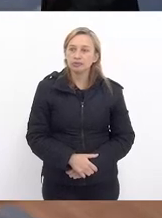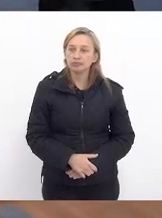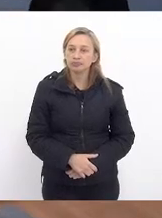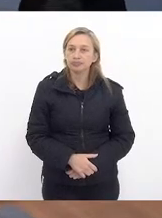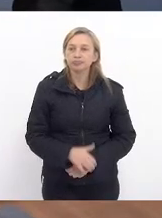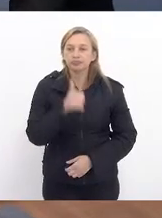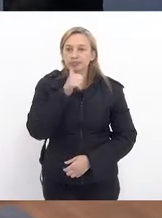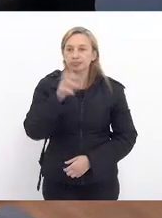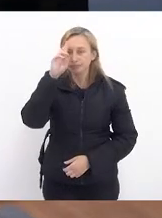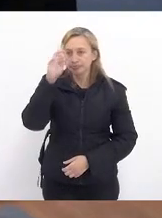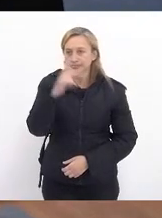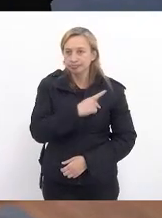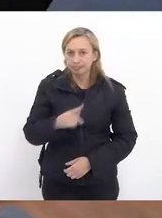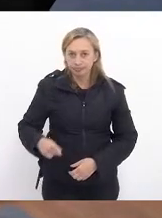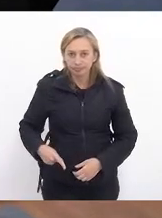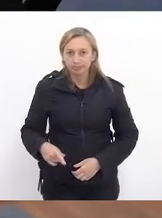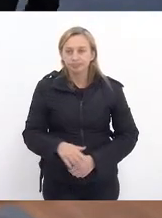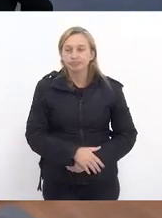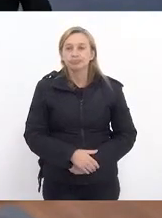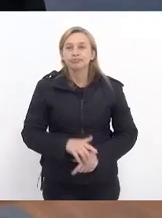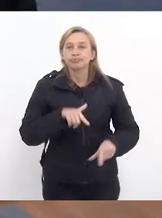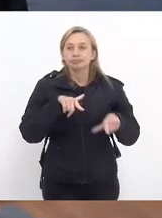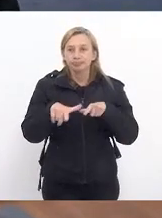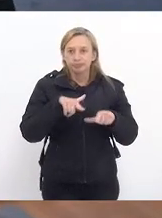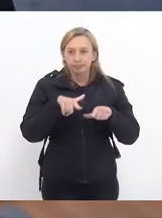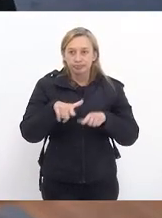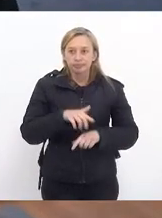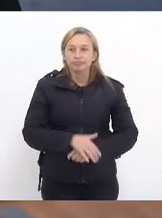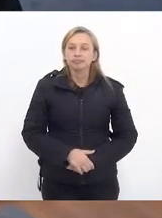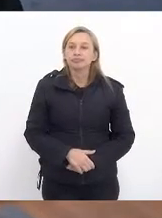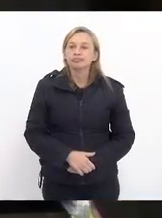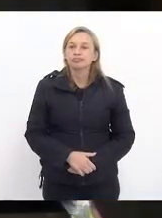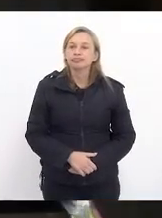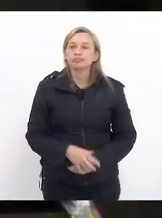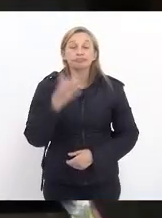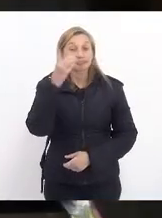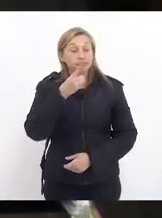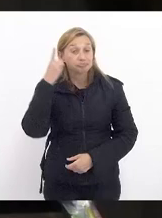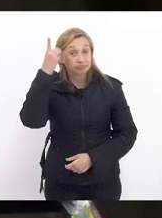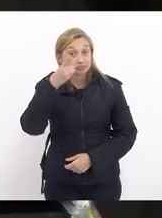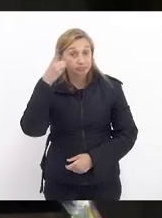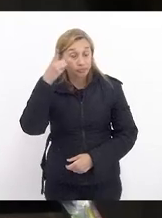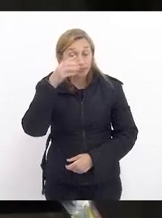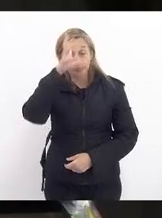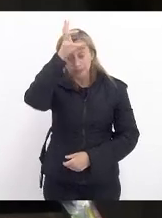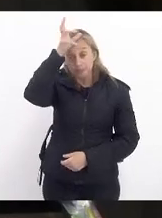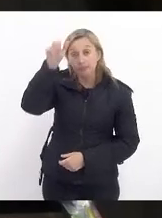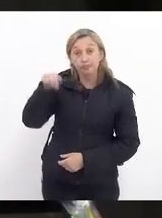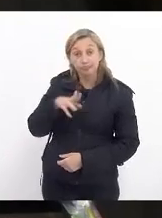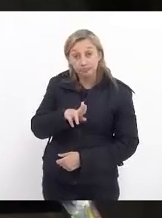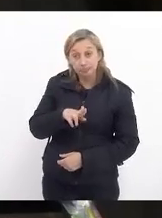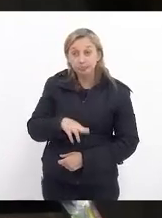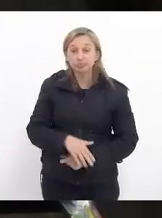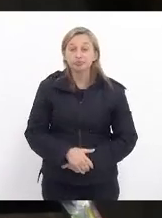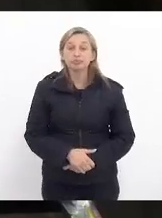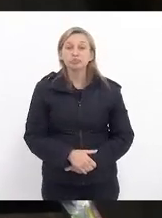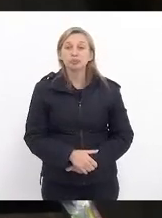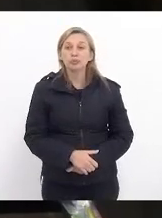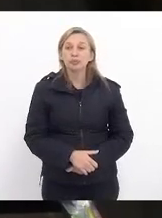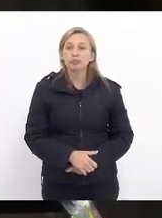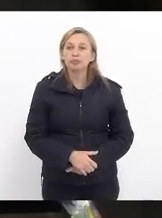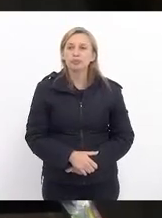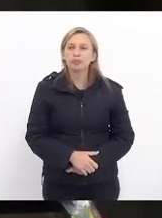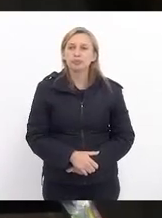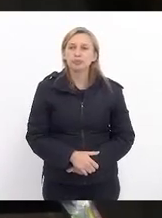senhora presidente dos trabalhos deputada tia Ju Ju